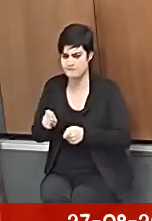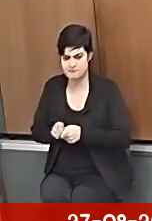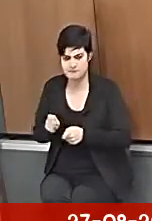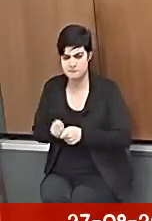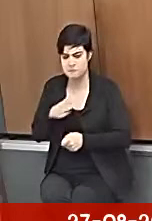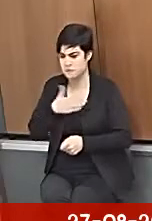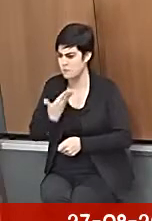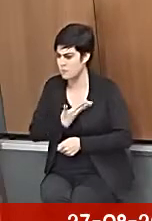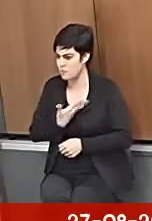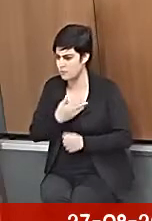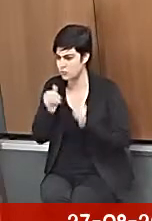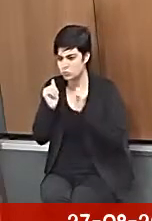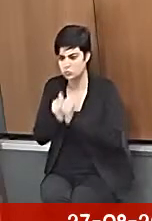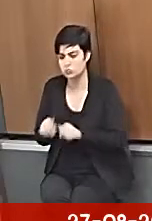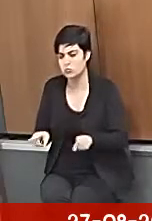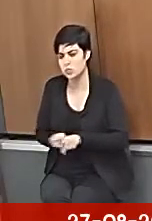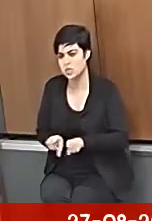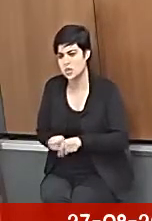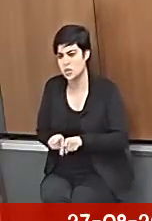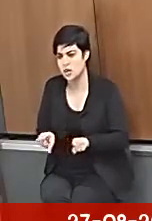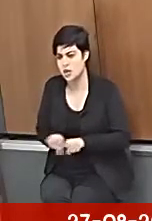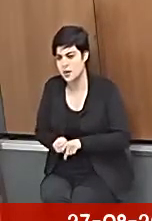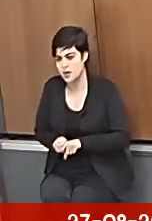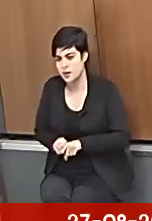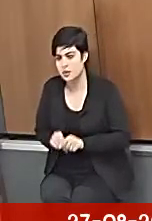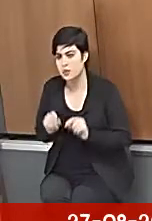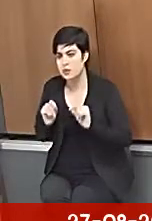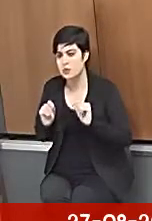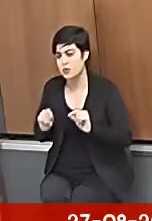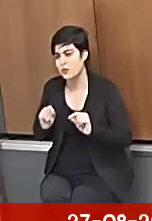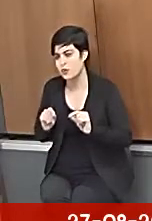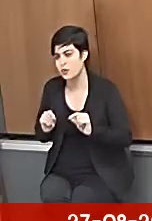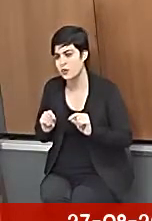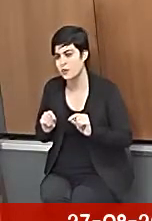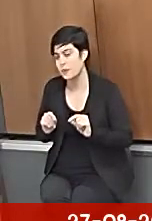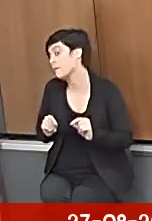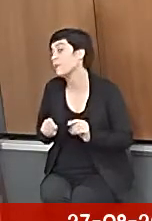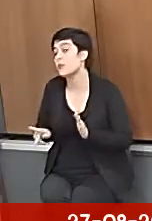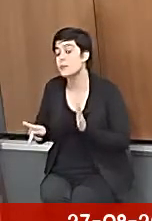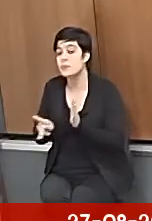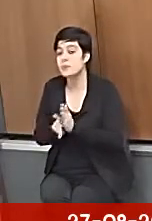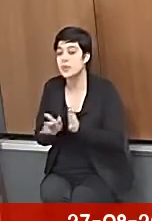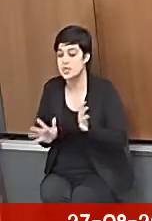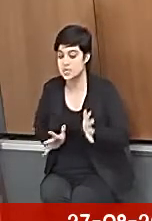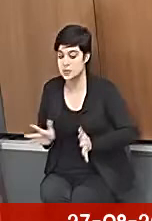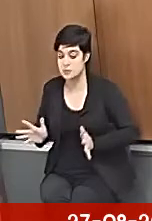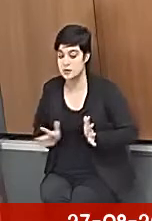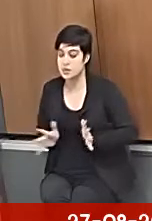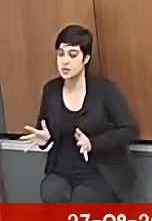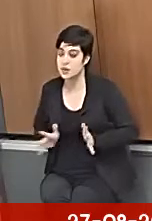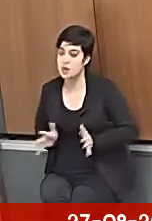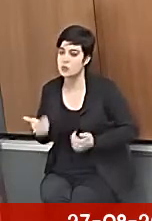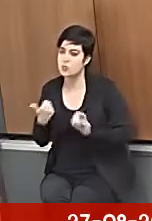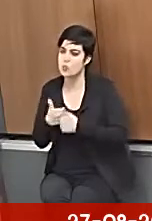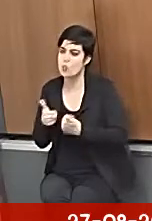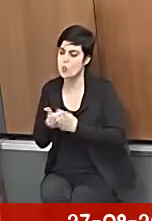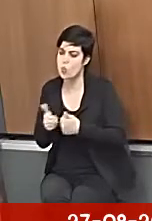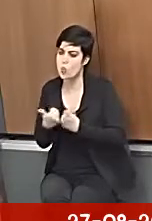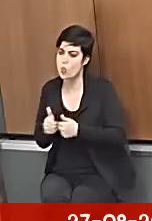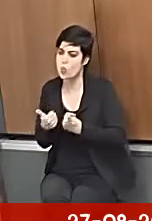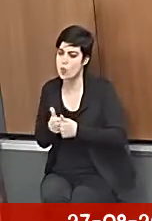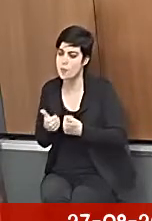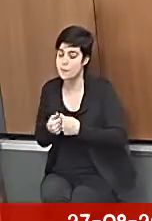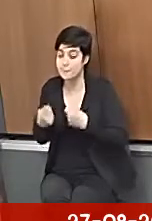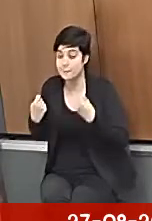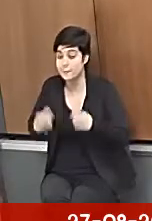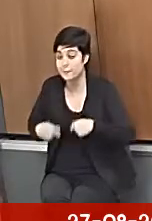ali estava junto também e outros também estão do símbolo de acessibilidade dos ônibus interestaduais eu